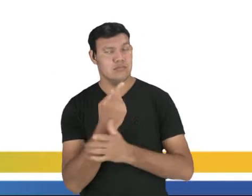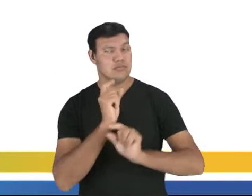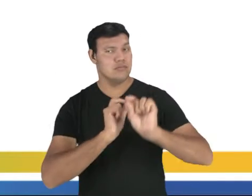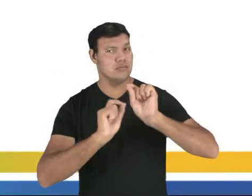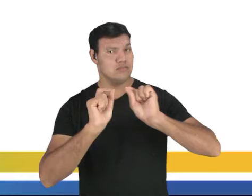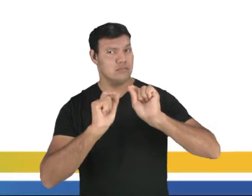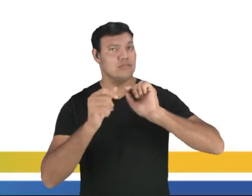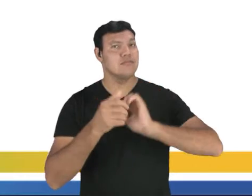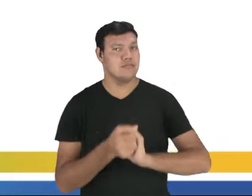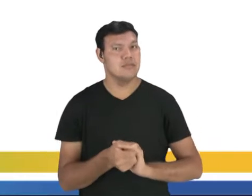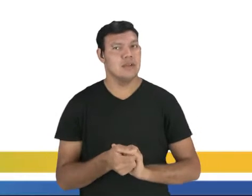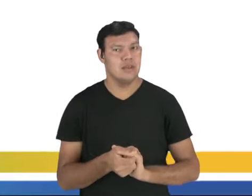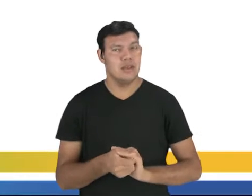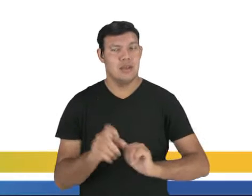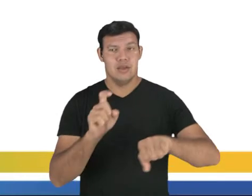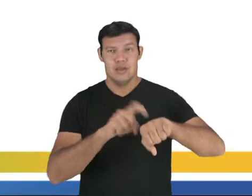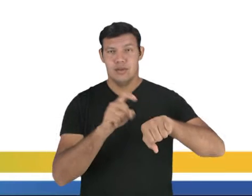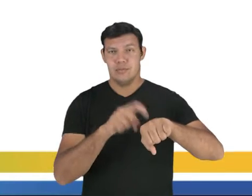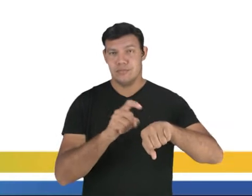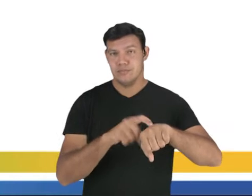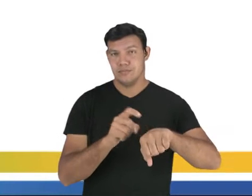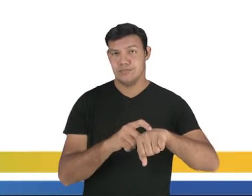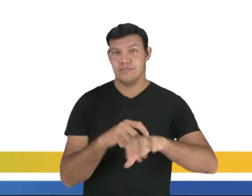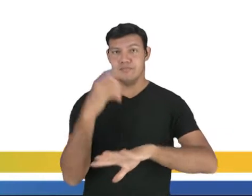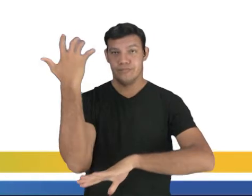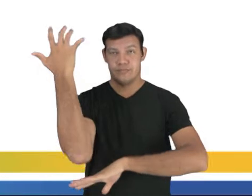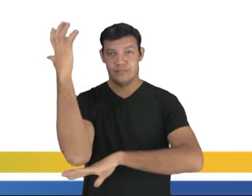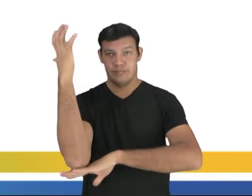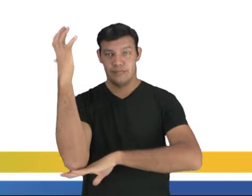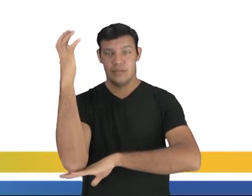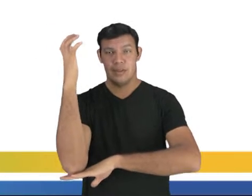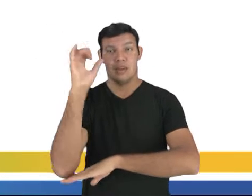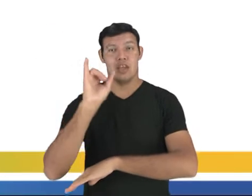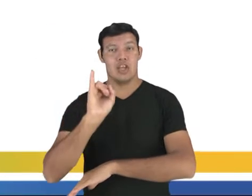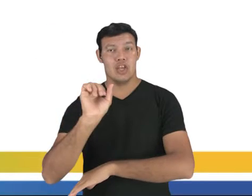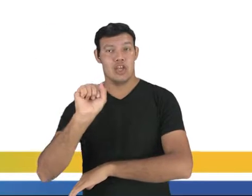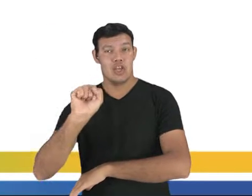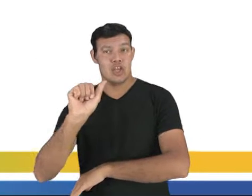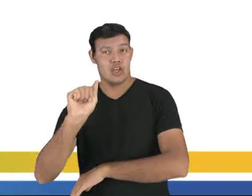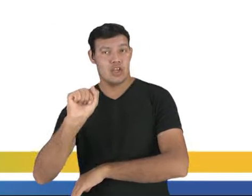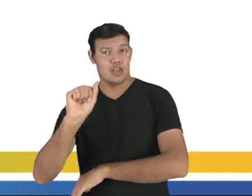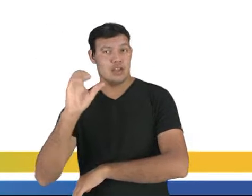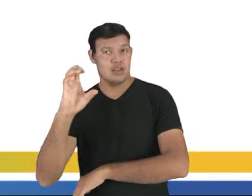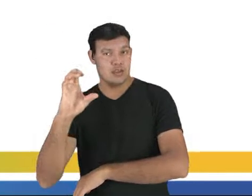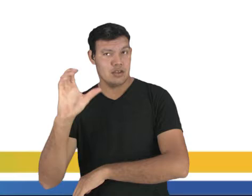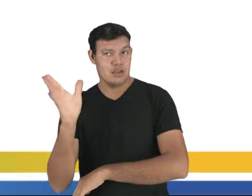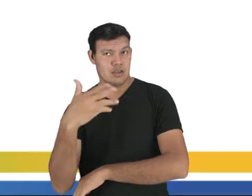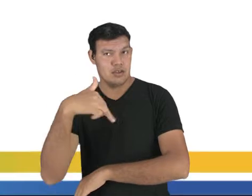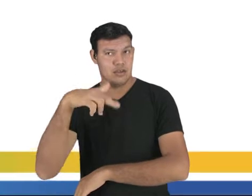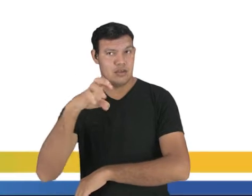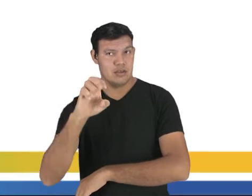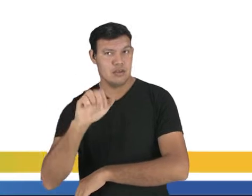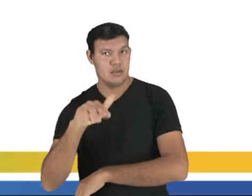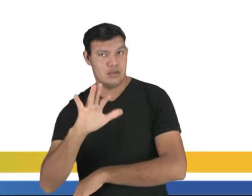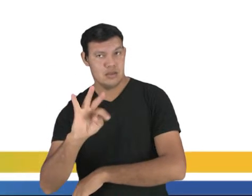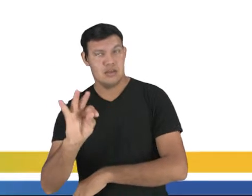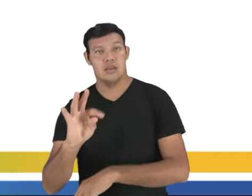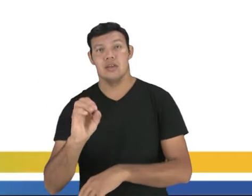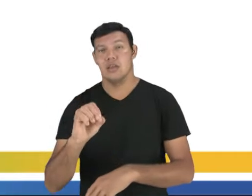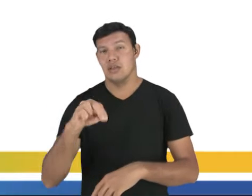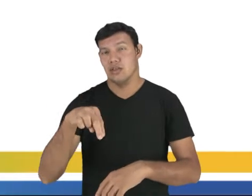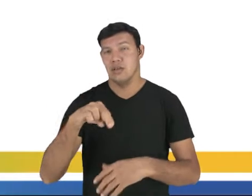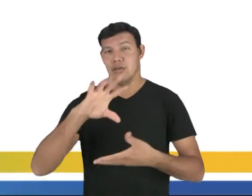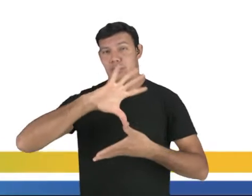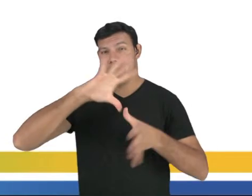né? Na época de Isaac Newton, que é esse rapaz que está ilustrado aí no desenho, também passou por uma pandemia, só que